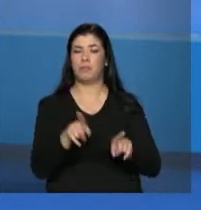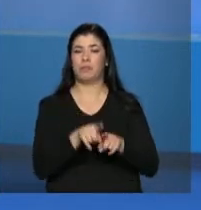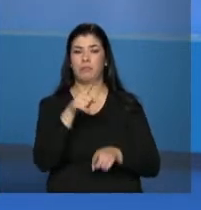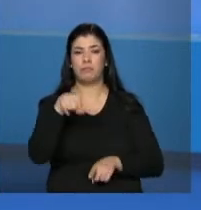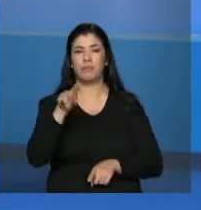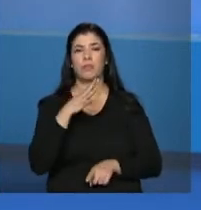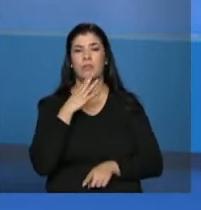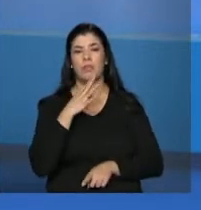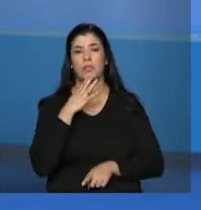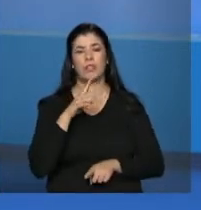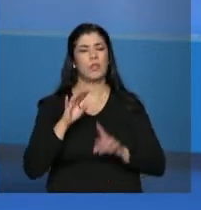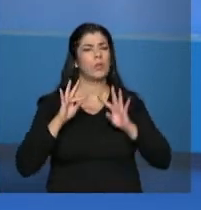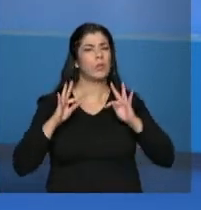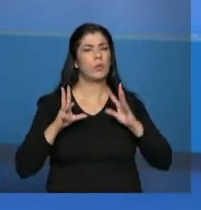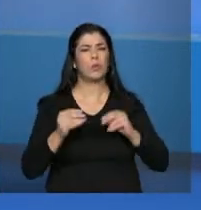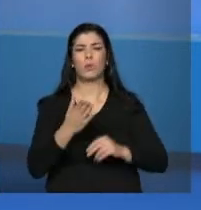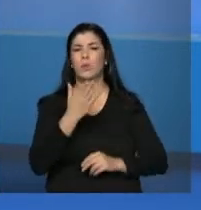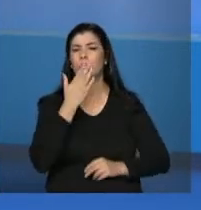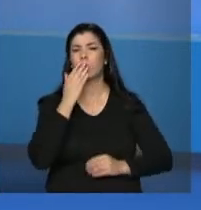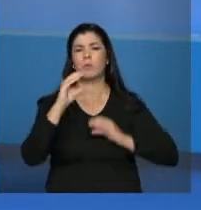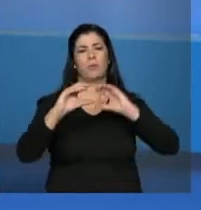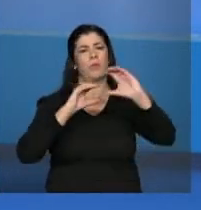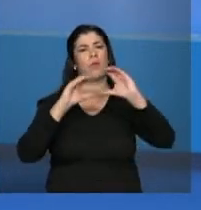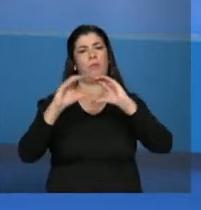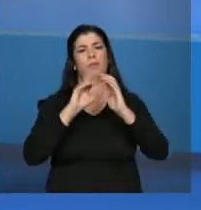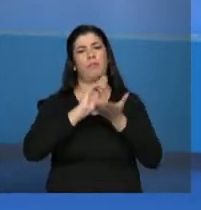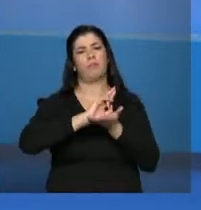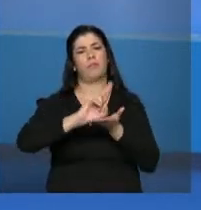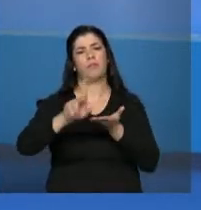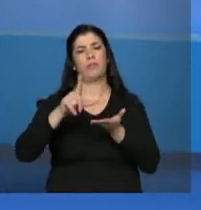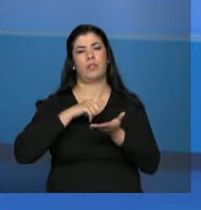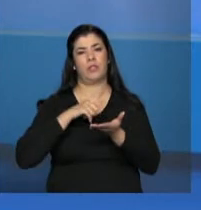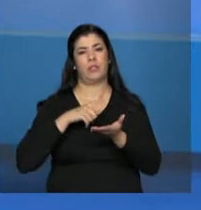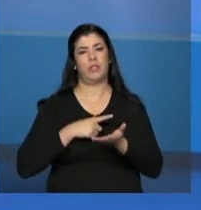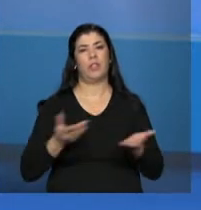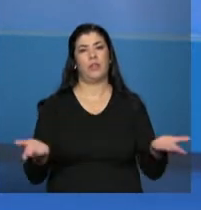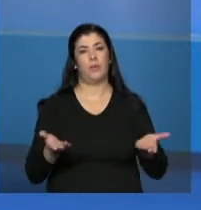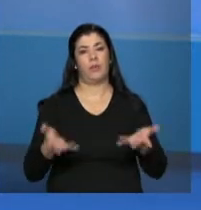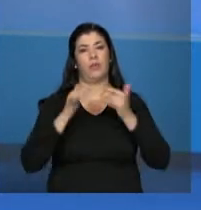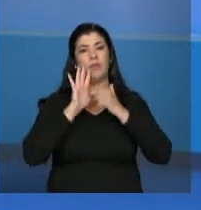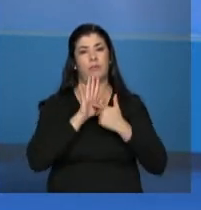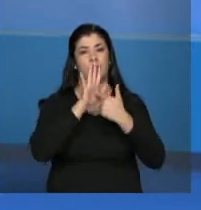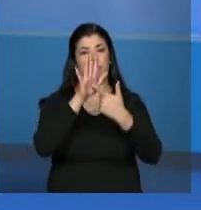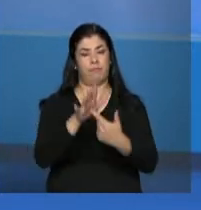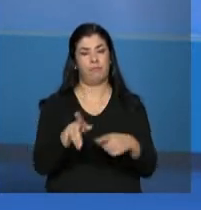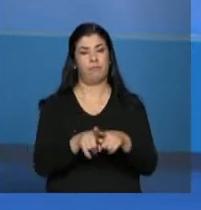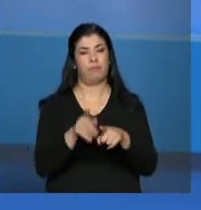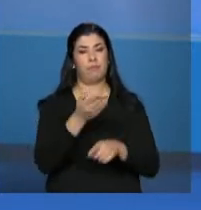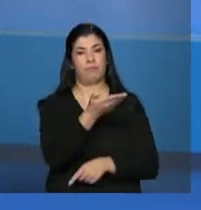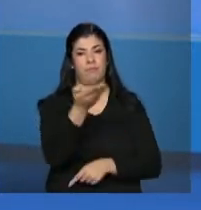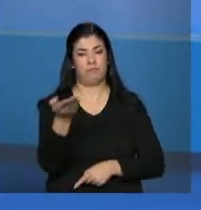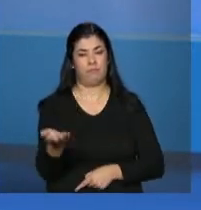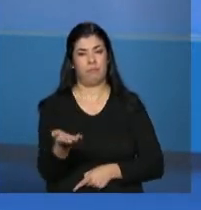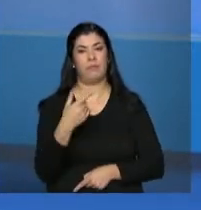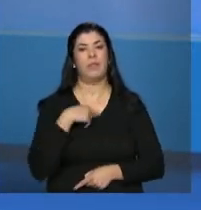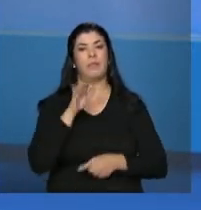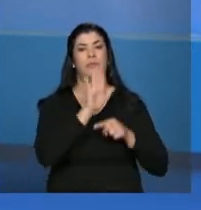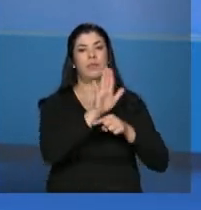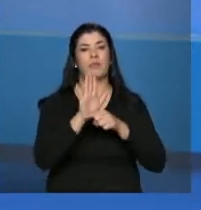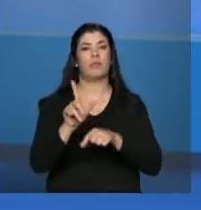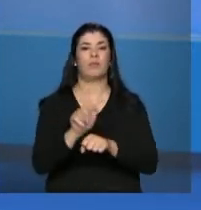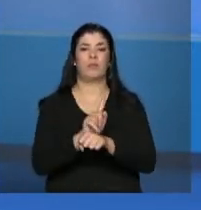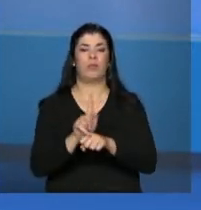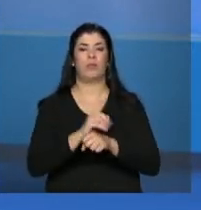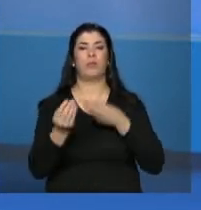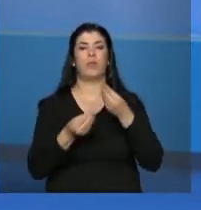e canais de comunicação que são possíveis, a gente está lançando mão para poder subsidiar os gestores